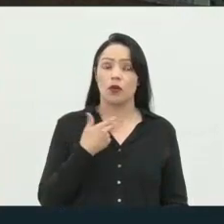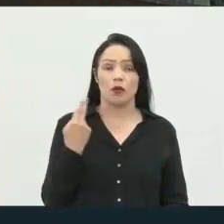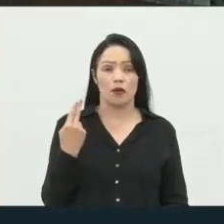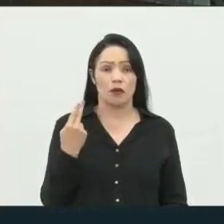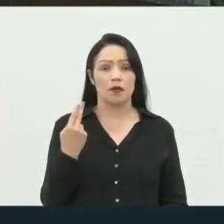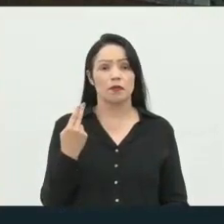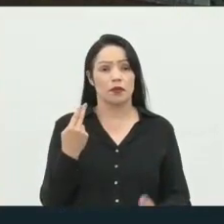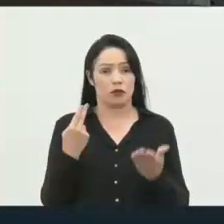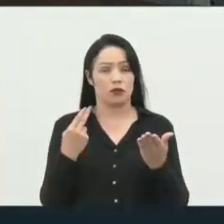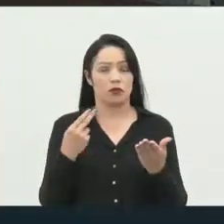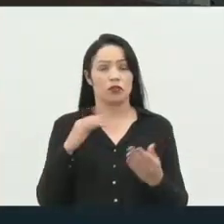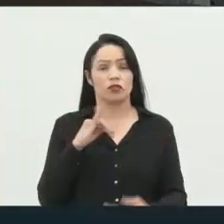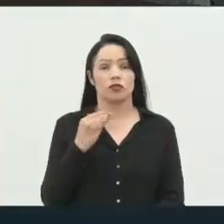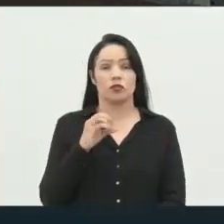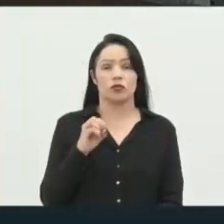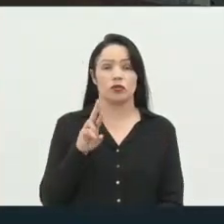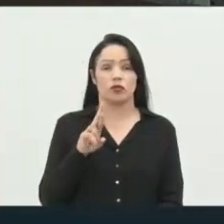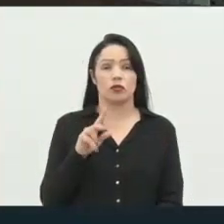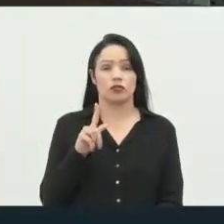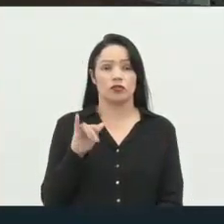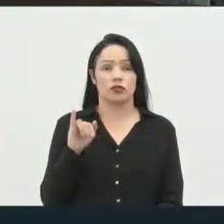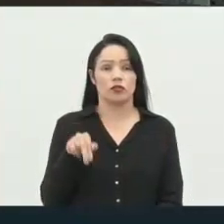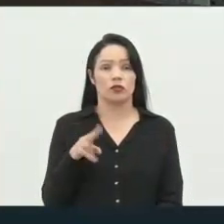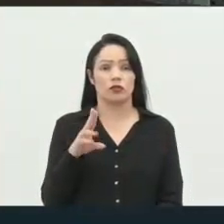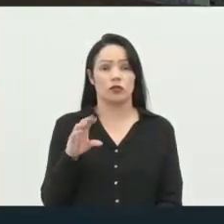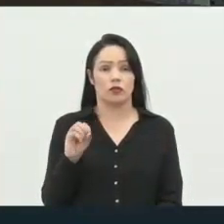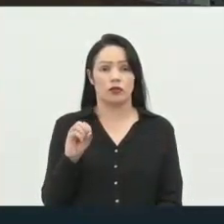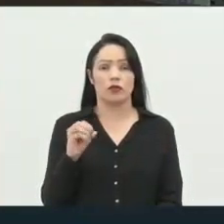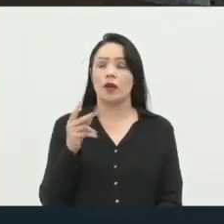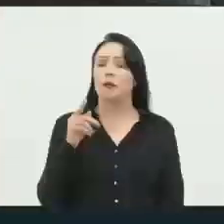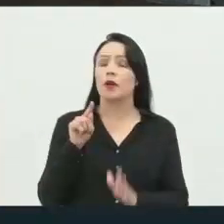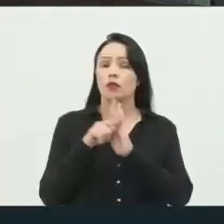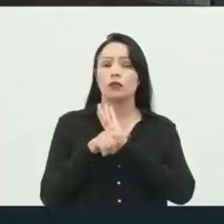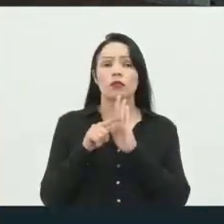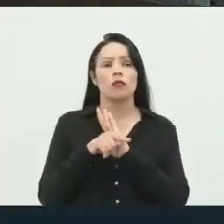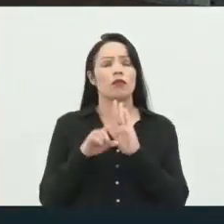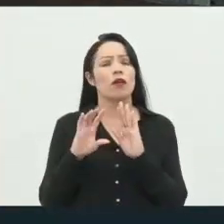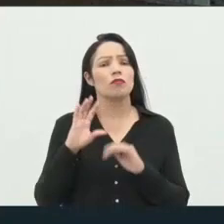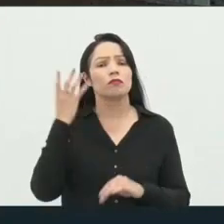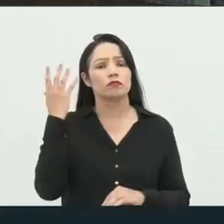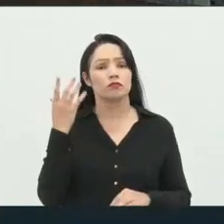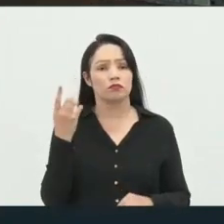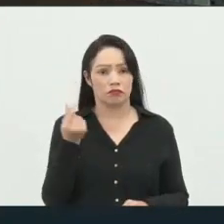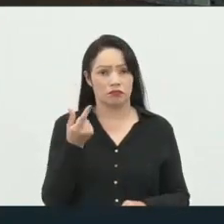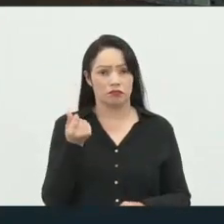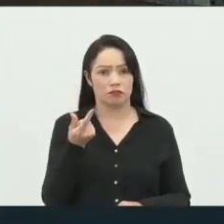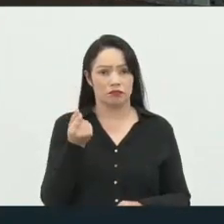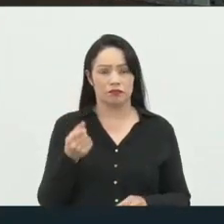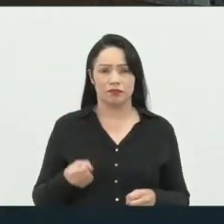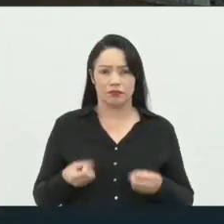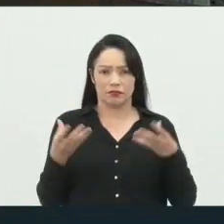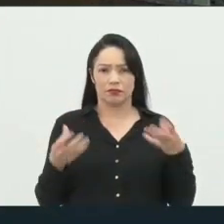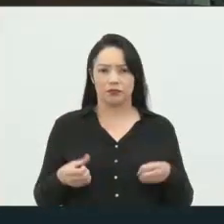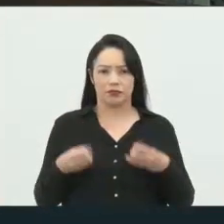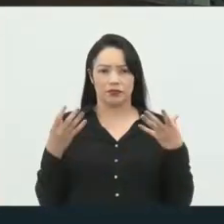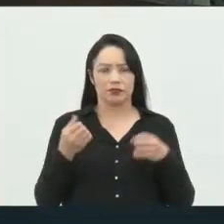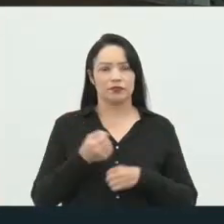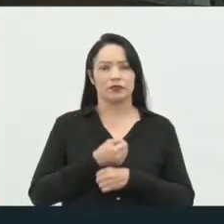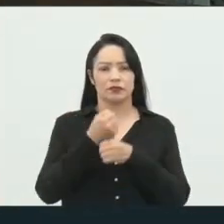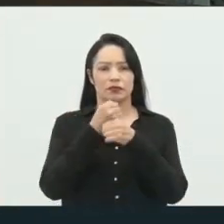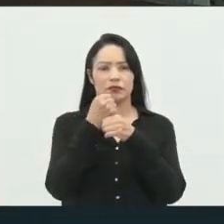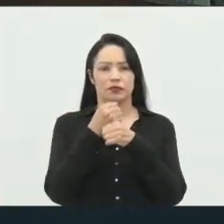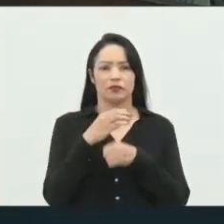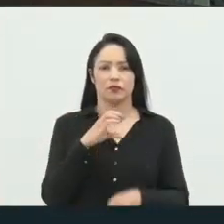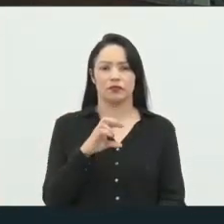Jorginho Vereador Jorginho perguntou o que houve com todo aquele valor gasto na obra da creche na